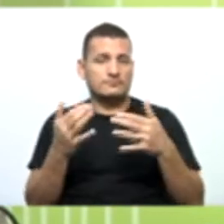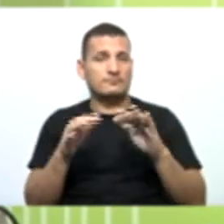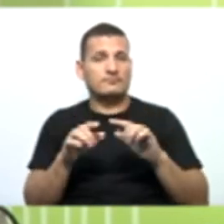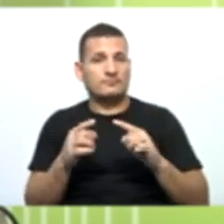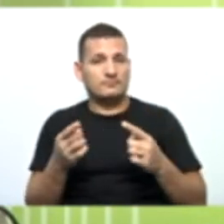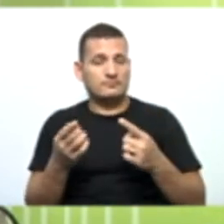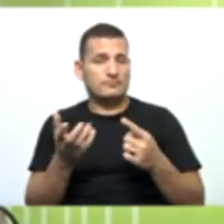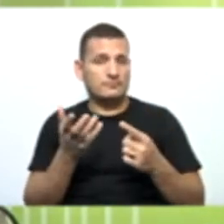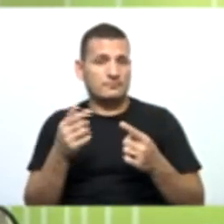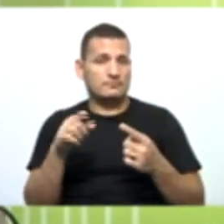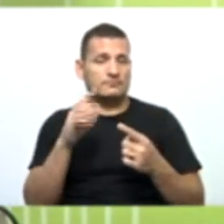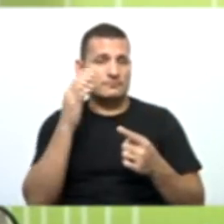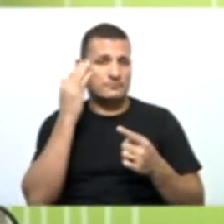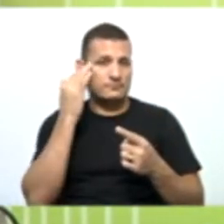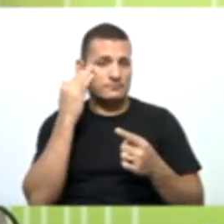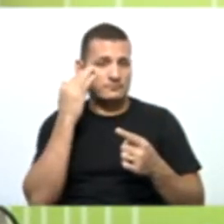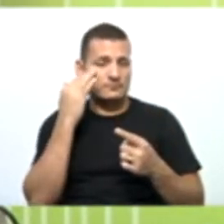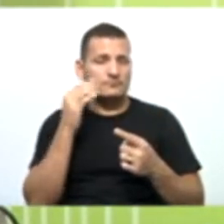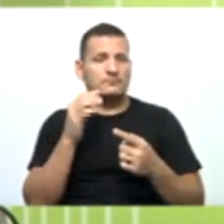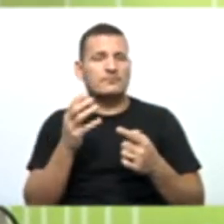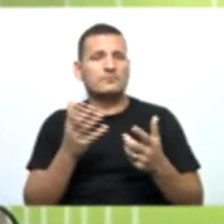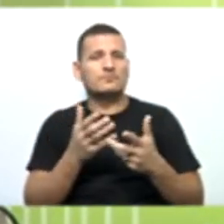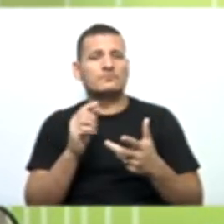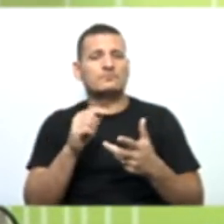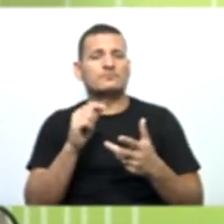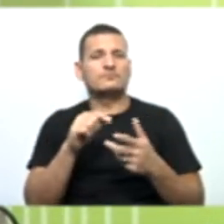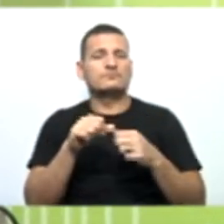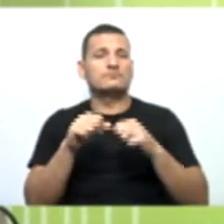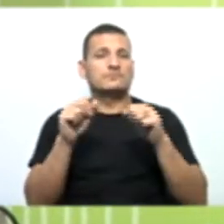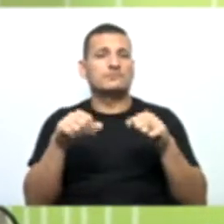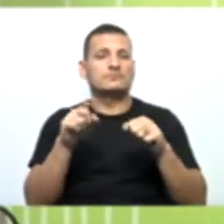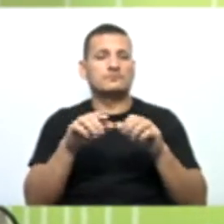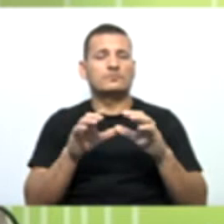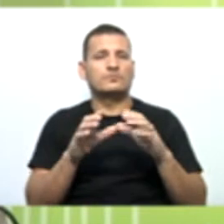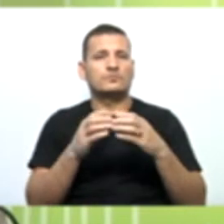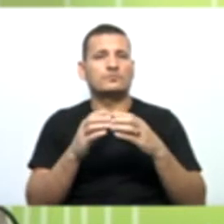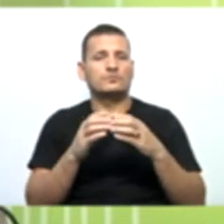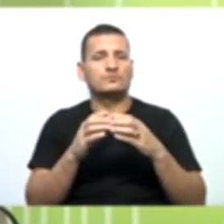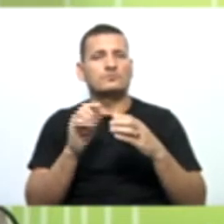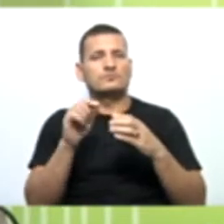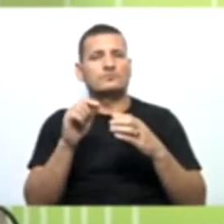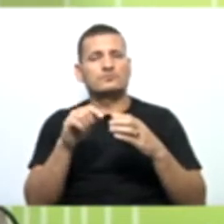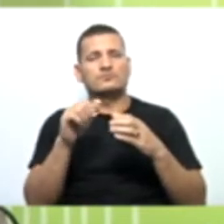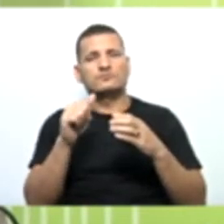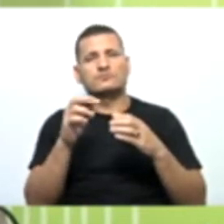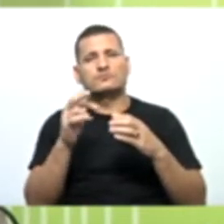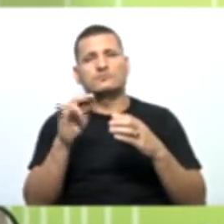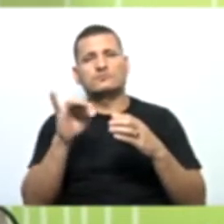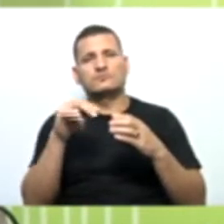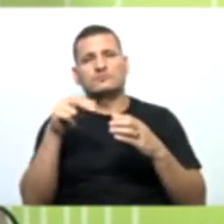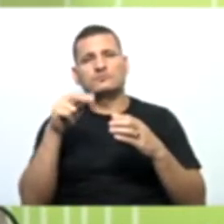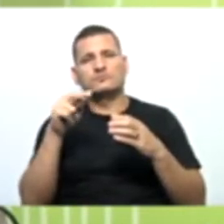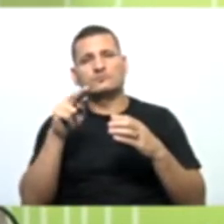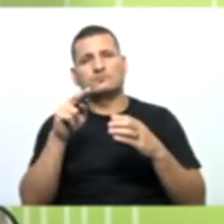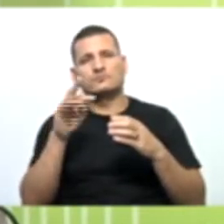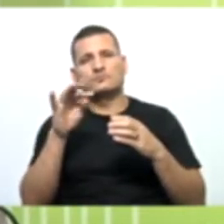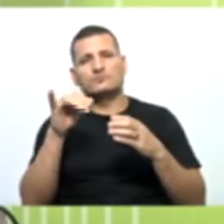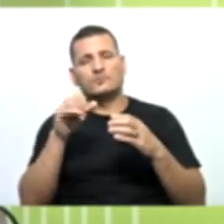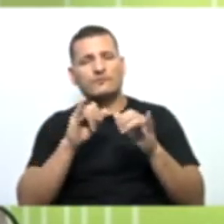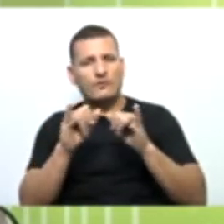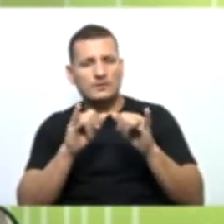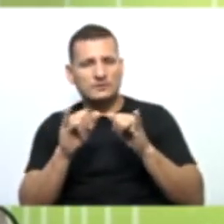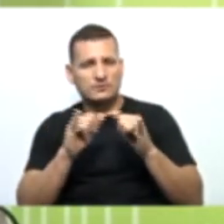você entenda que o sistema é esse conjunto mesmo de atributos que vai proporcionar uma informação,